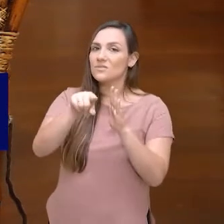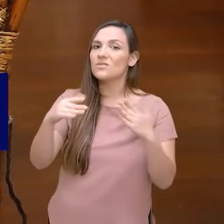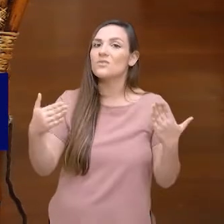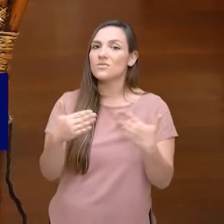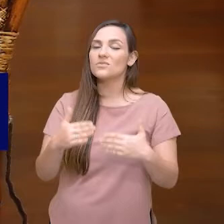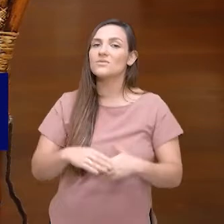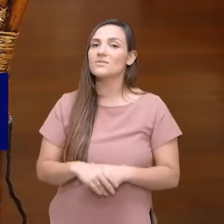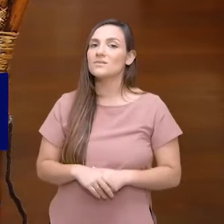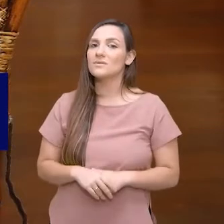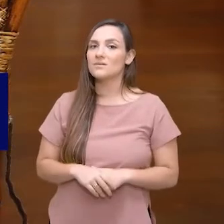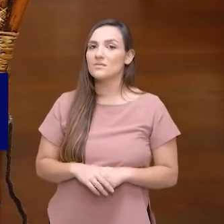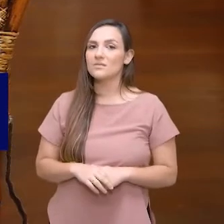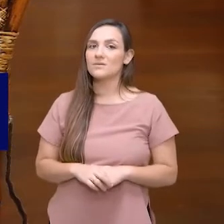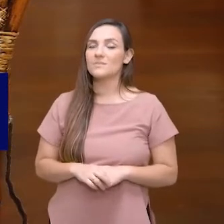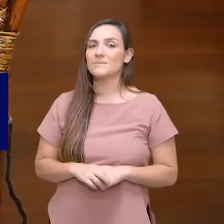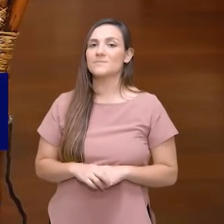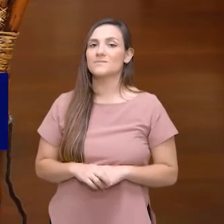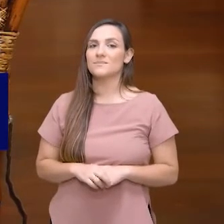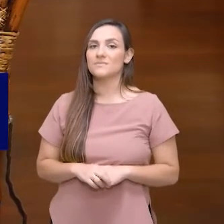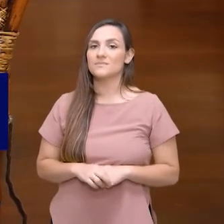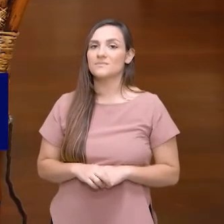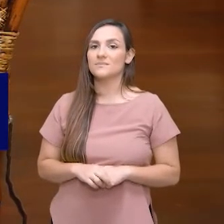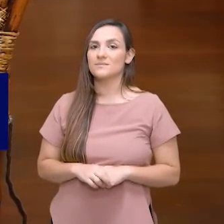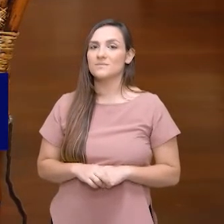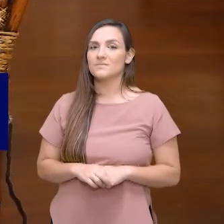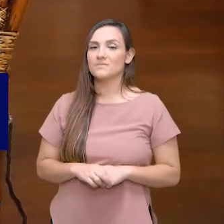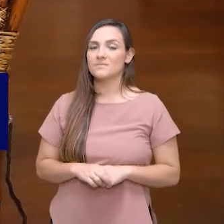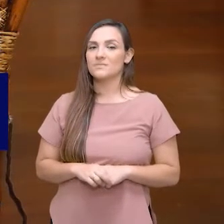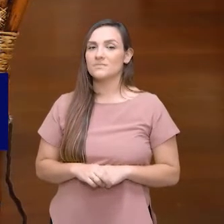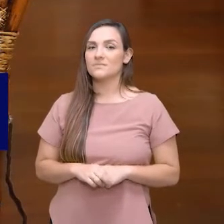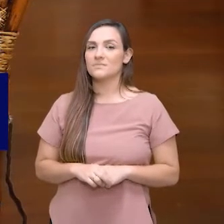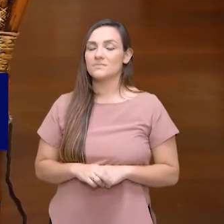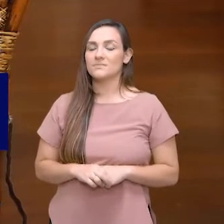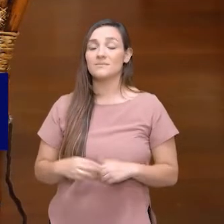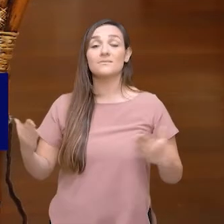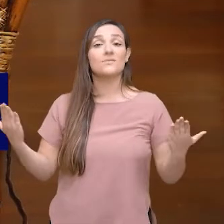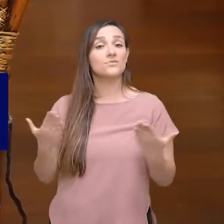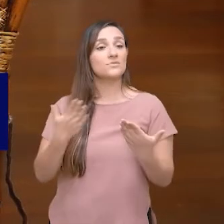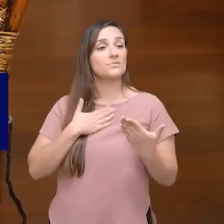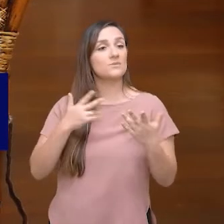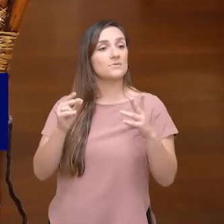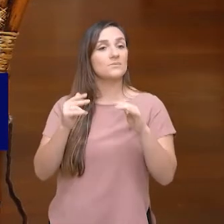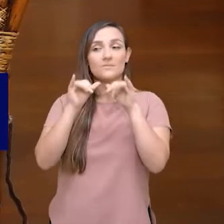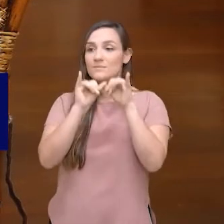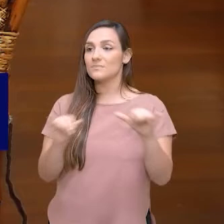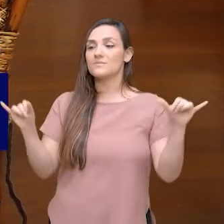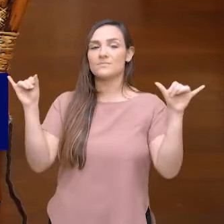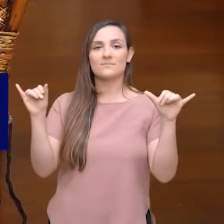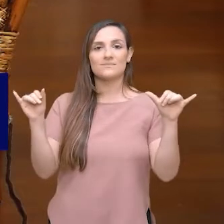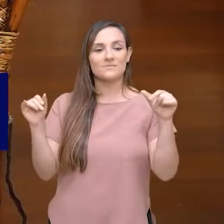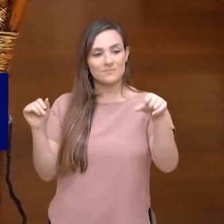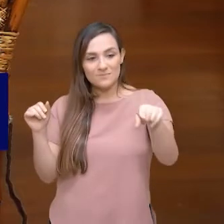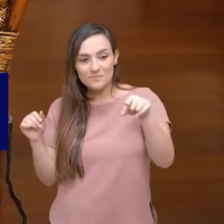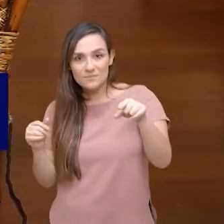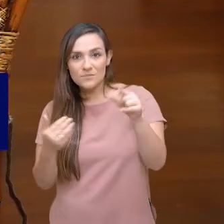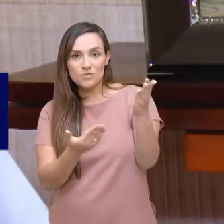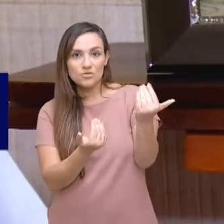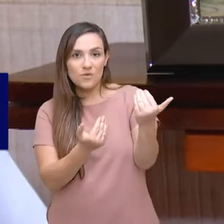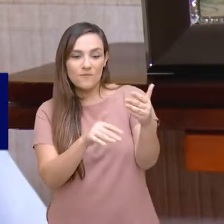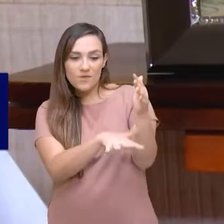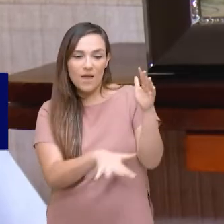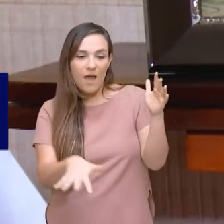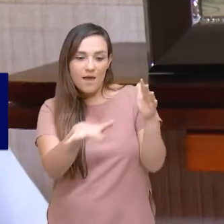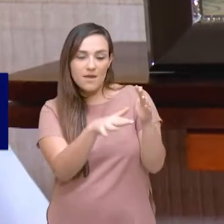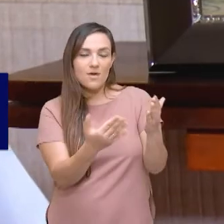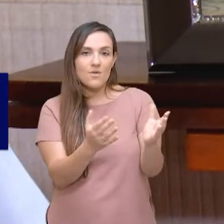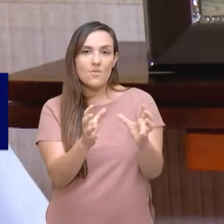encontra hoje. Entendeu? E a minha mensagem é, sobretudo, para os jovens.